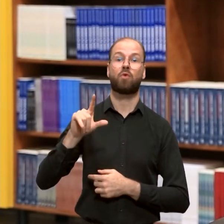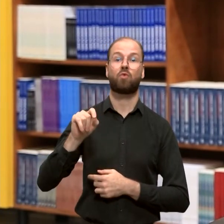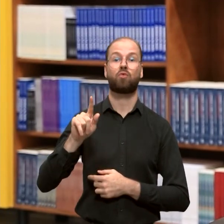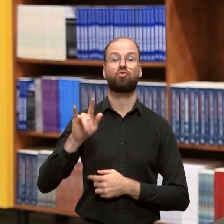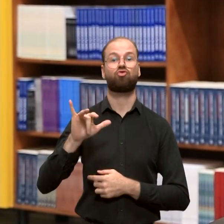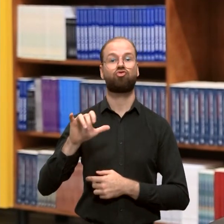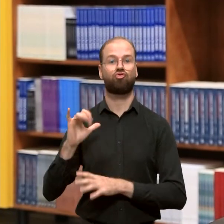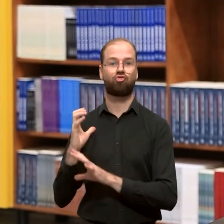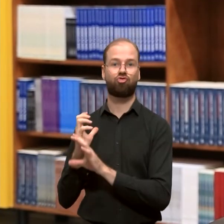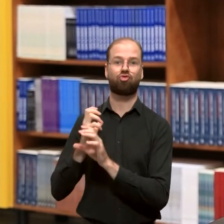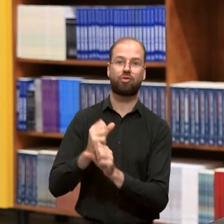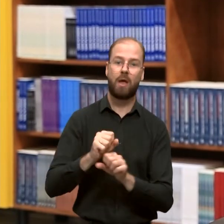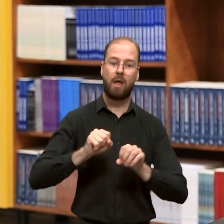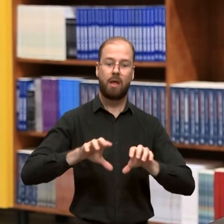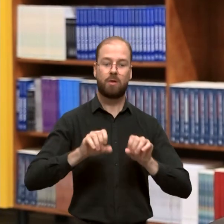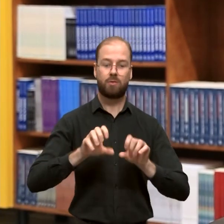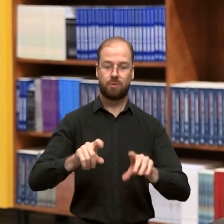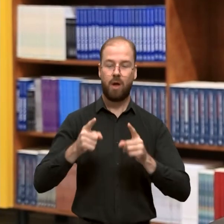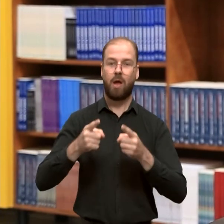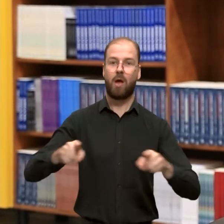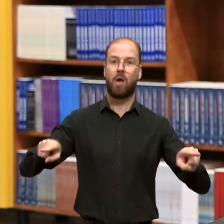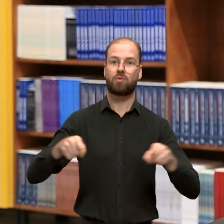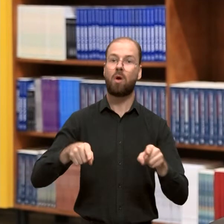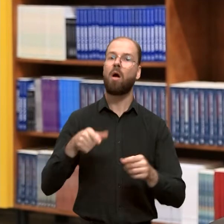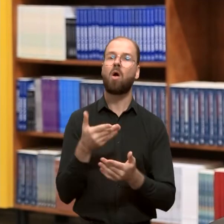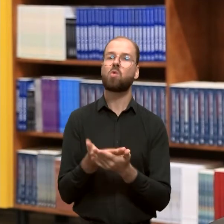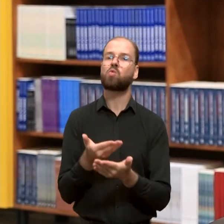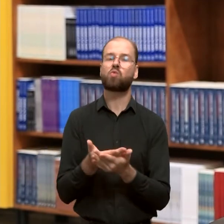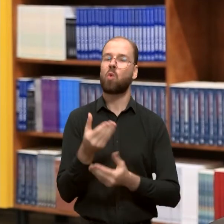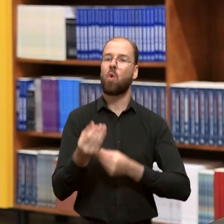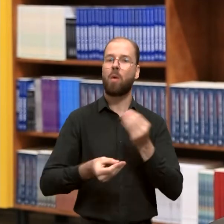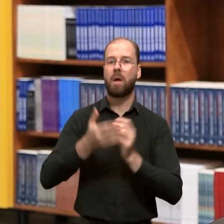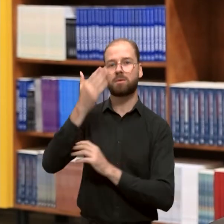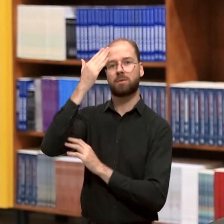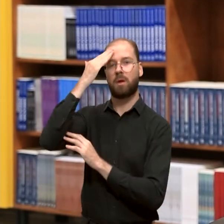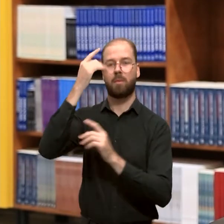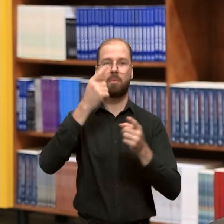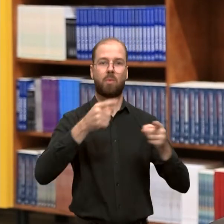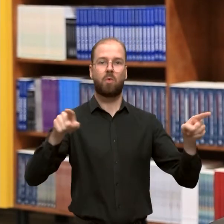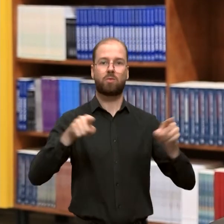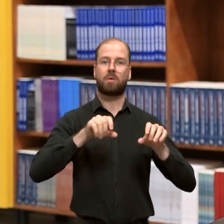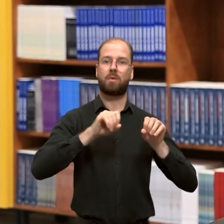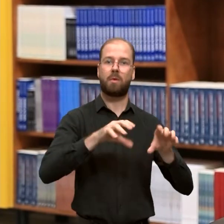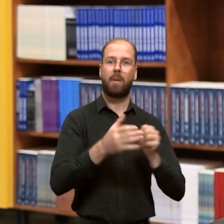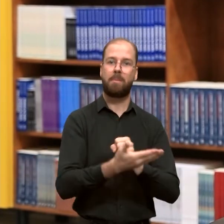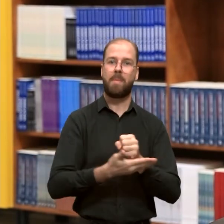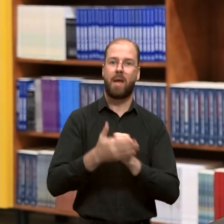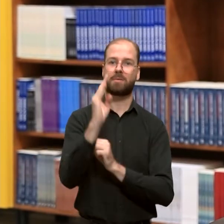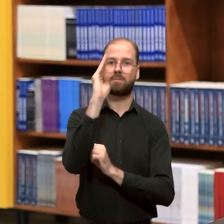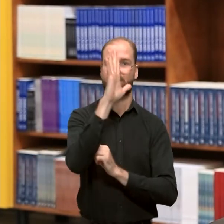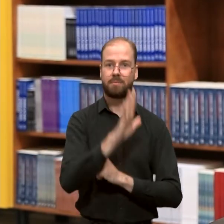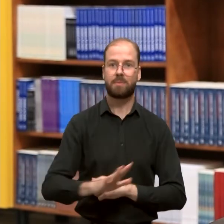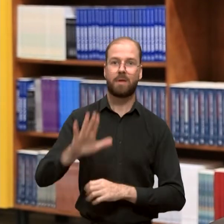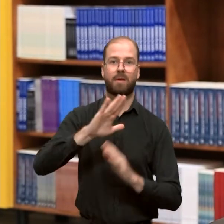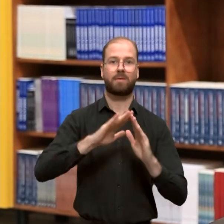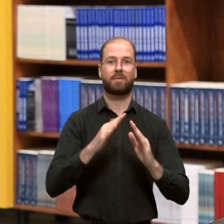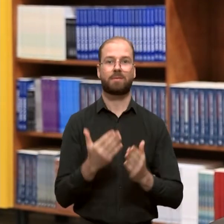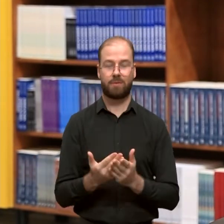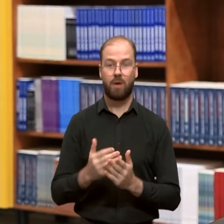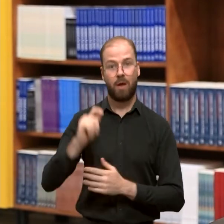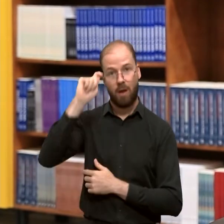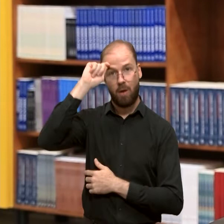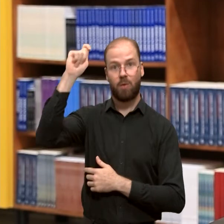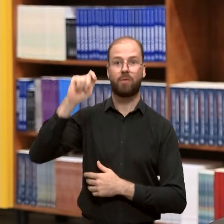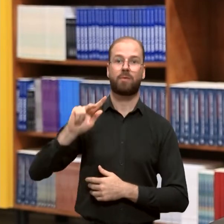Escolar, um estudo sobre os saberes musicais nas escolas de educação básica brasileiras, de Thaís